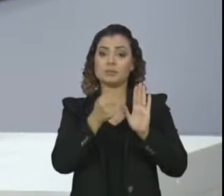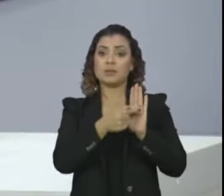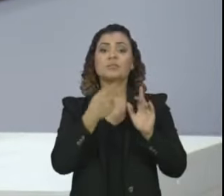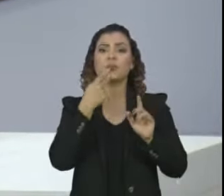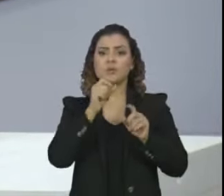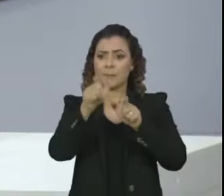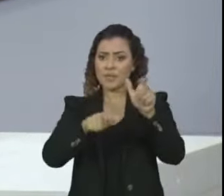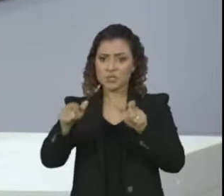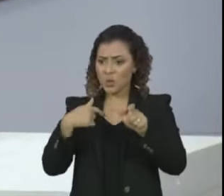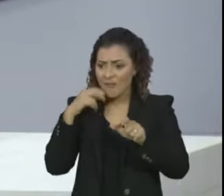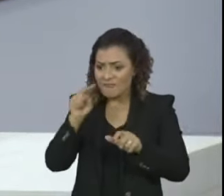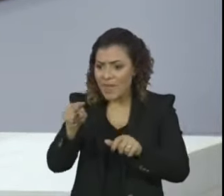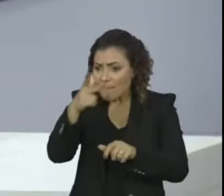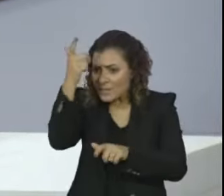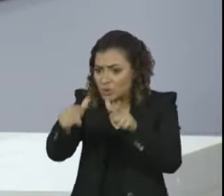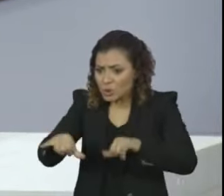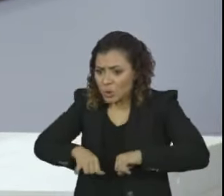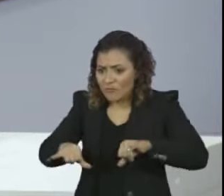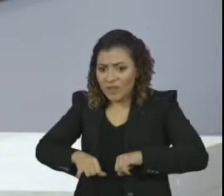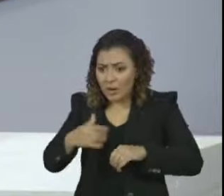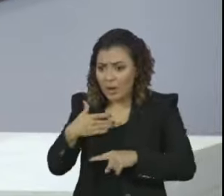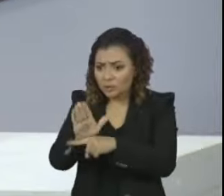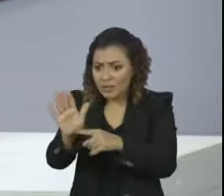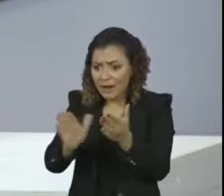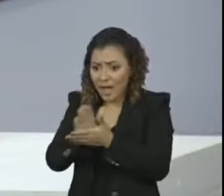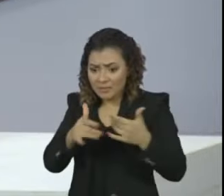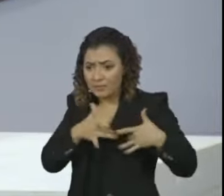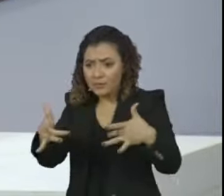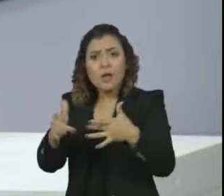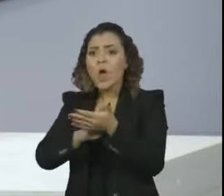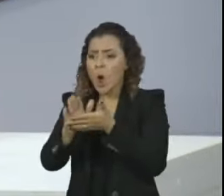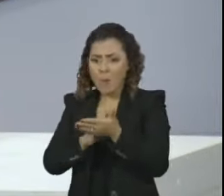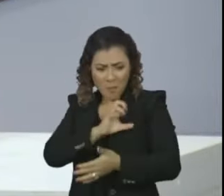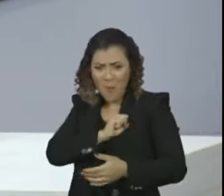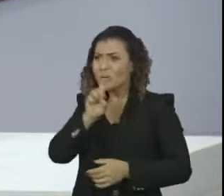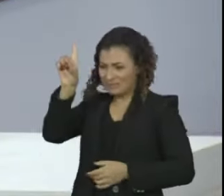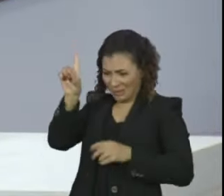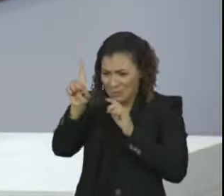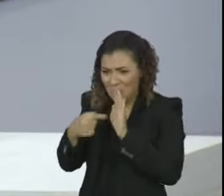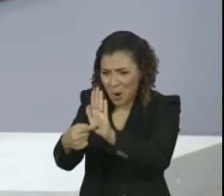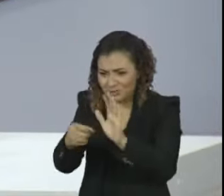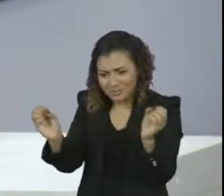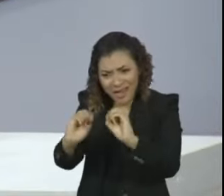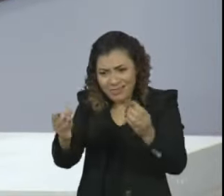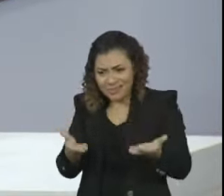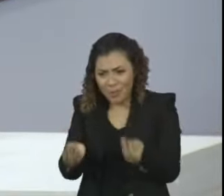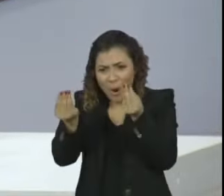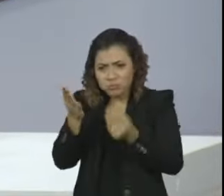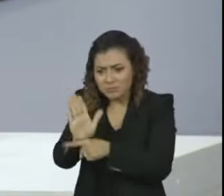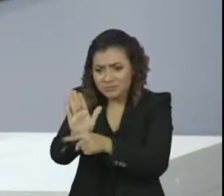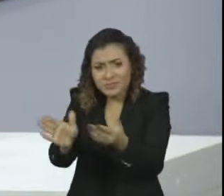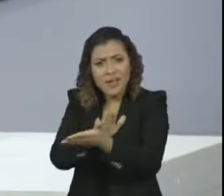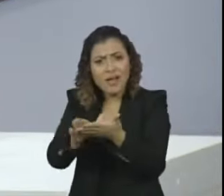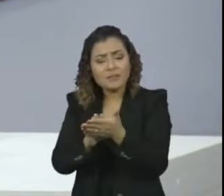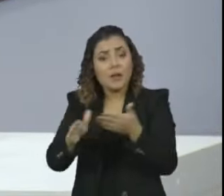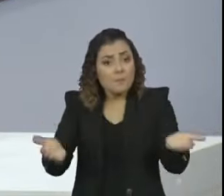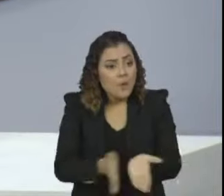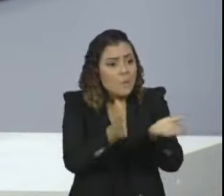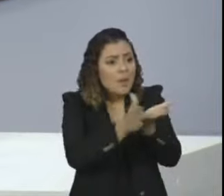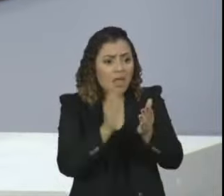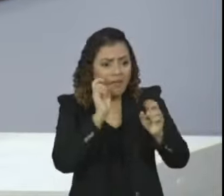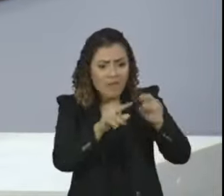não se compadecer dele como pode permanecer nele o amor de Deus e aí eu pergunto no cenário de miséria